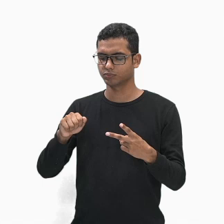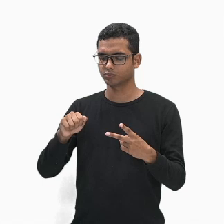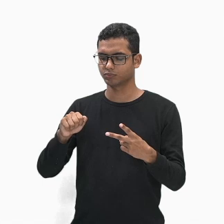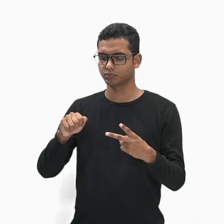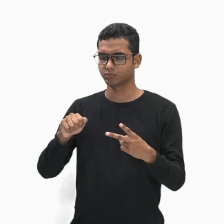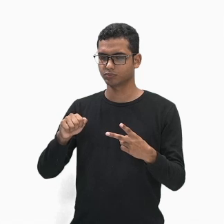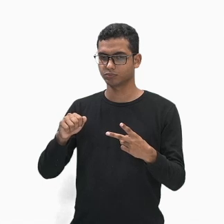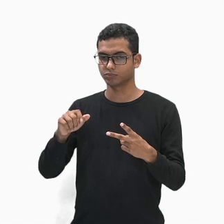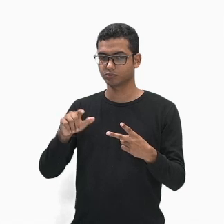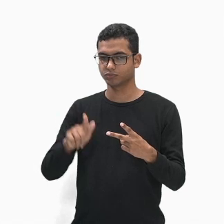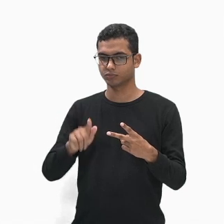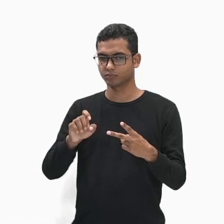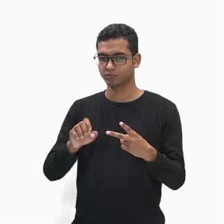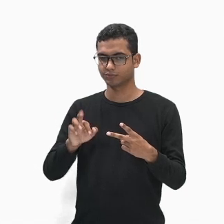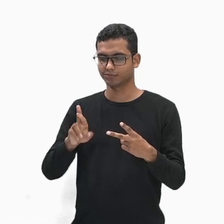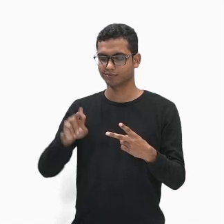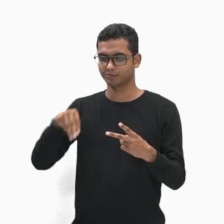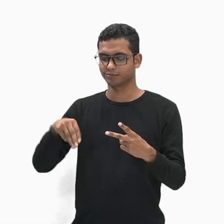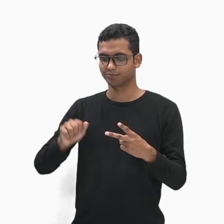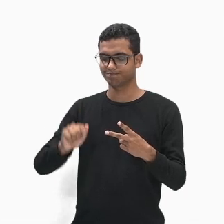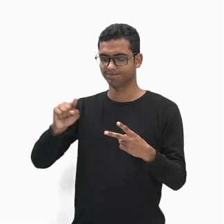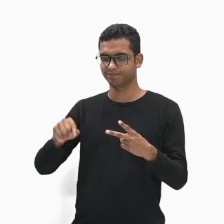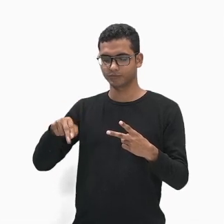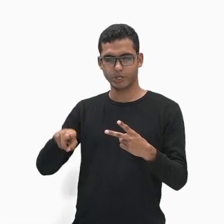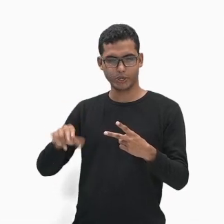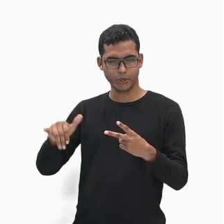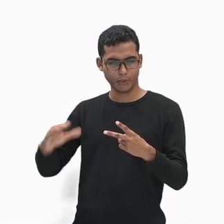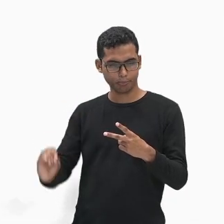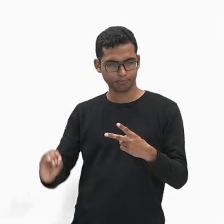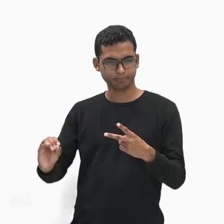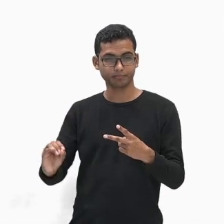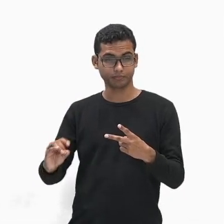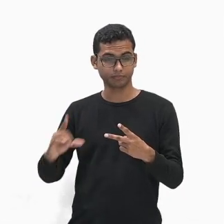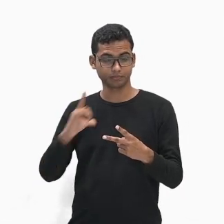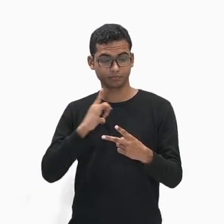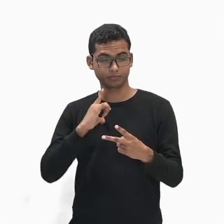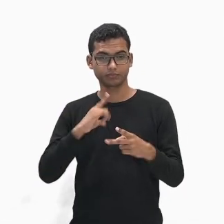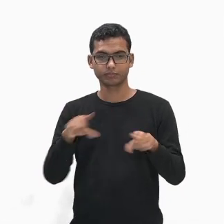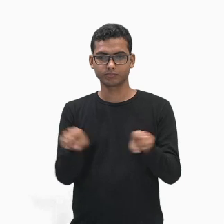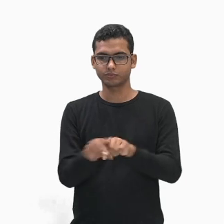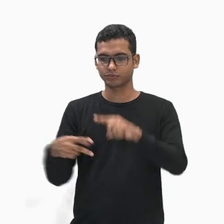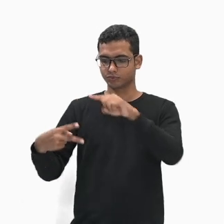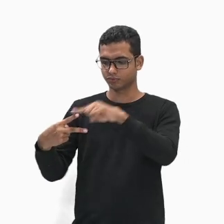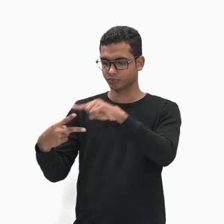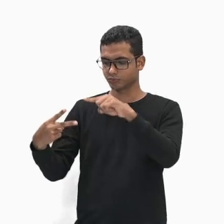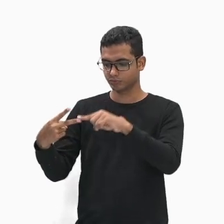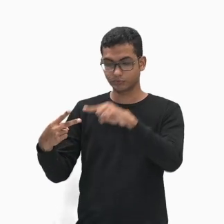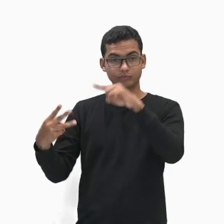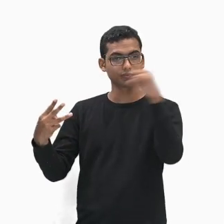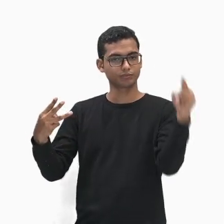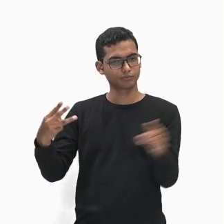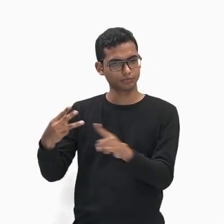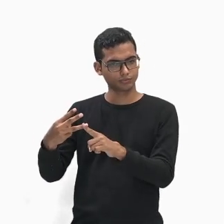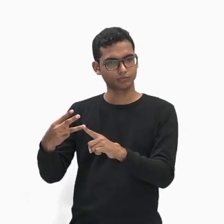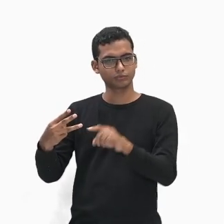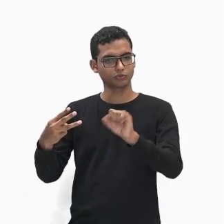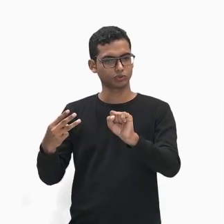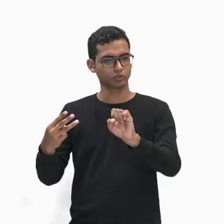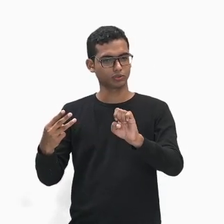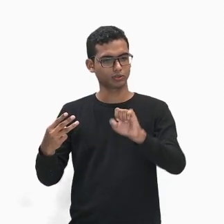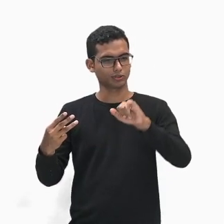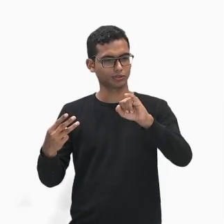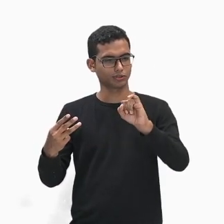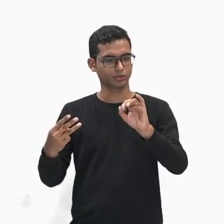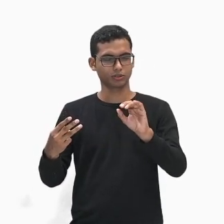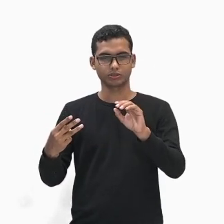observa que existem os condutores, os isolantes e os semicondutores, que são utilizados aí em